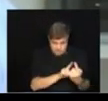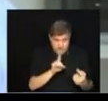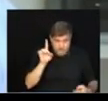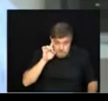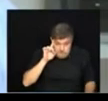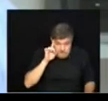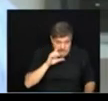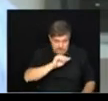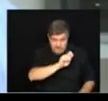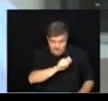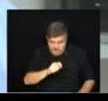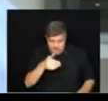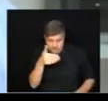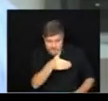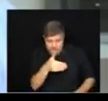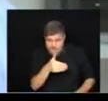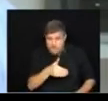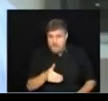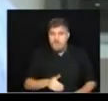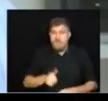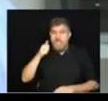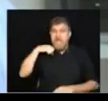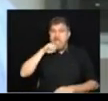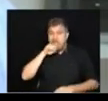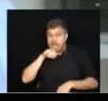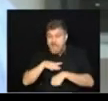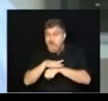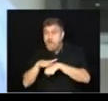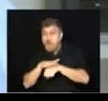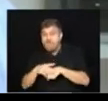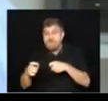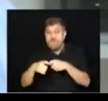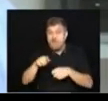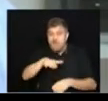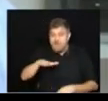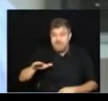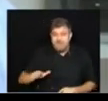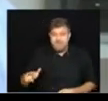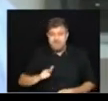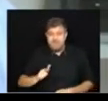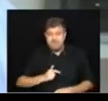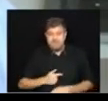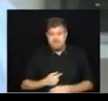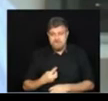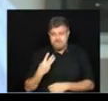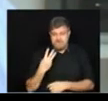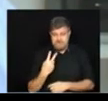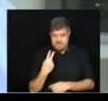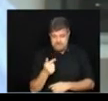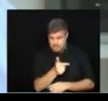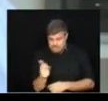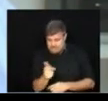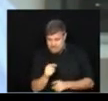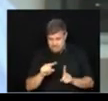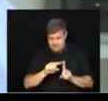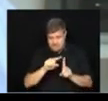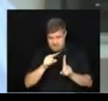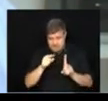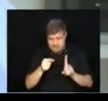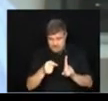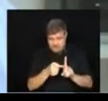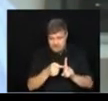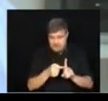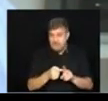tiver a possibilidade, procure um pediatra já a partir da 32ª semana de gestação